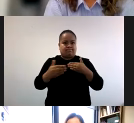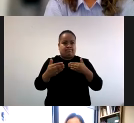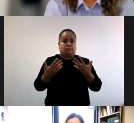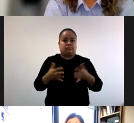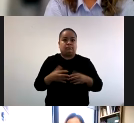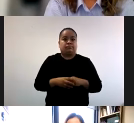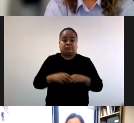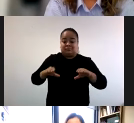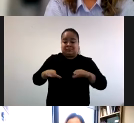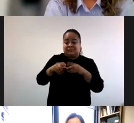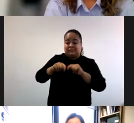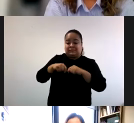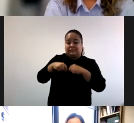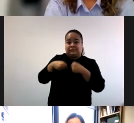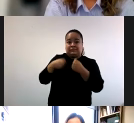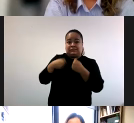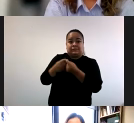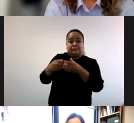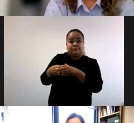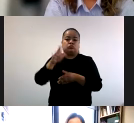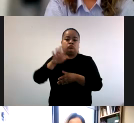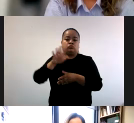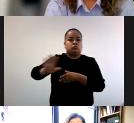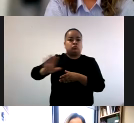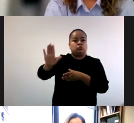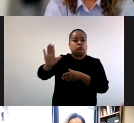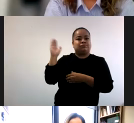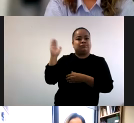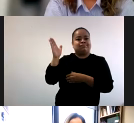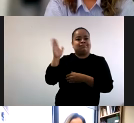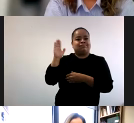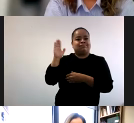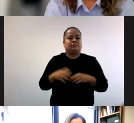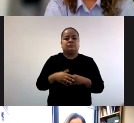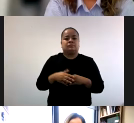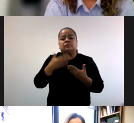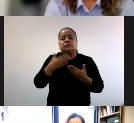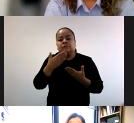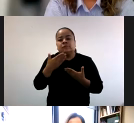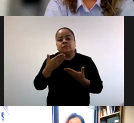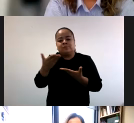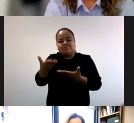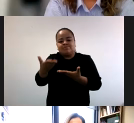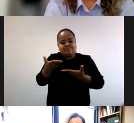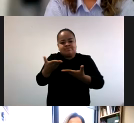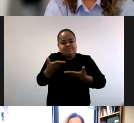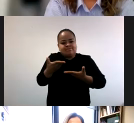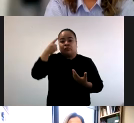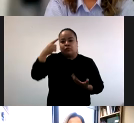e aos nossos expositores por acompanhar-nos hoje. E também quero dar as boas-vindas à nossa primeira